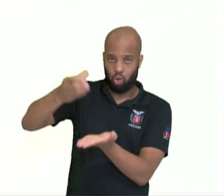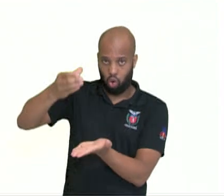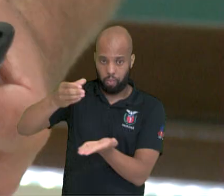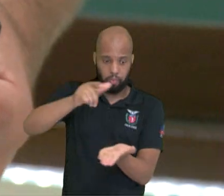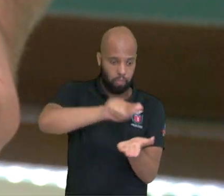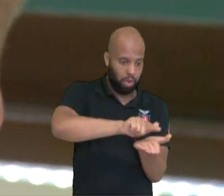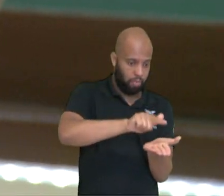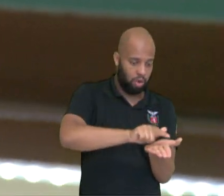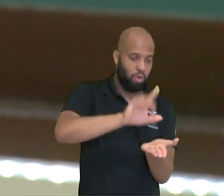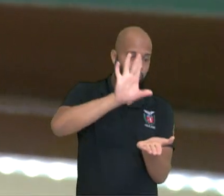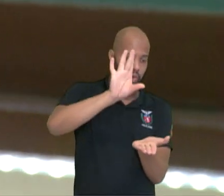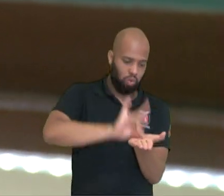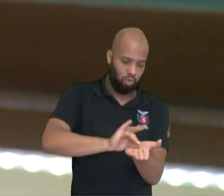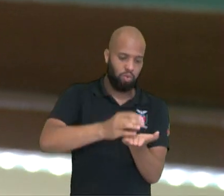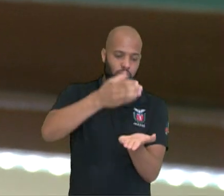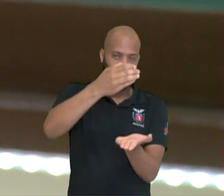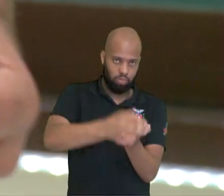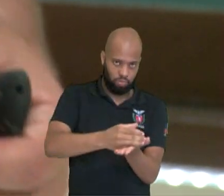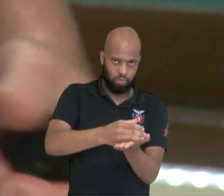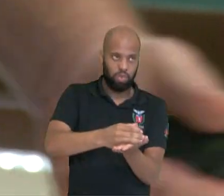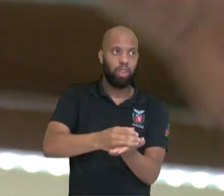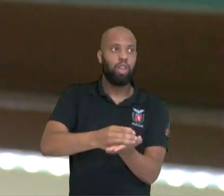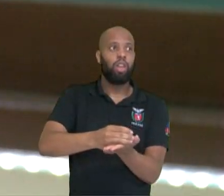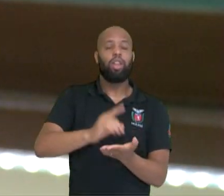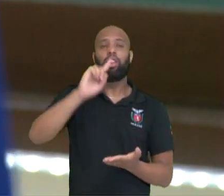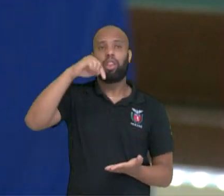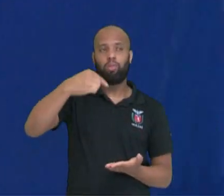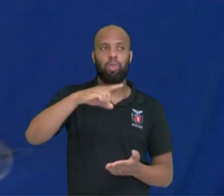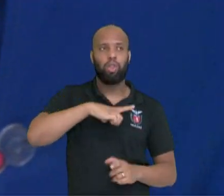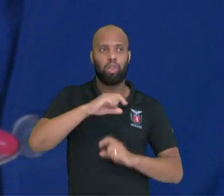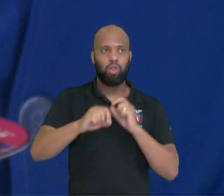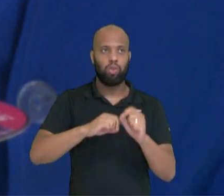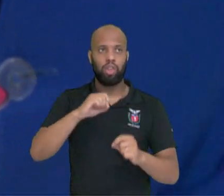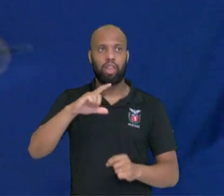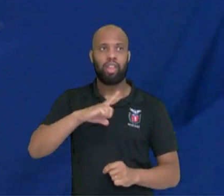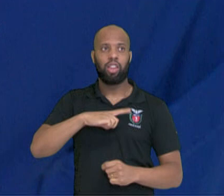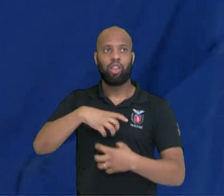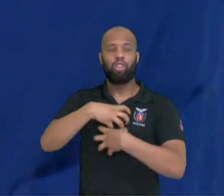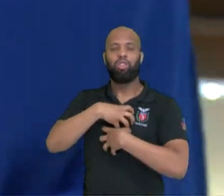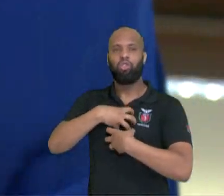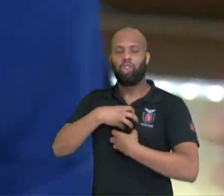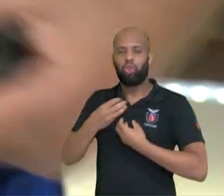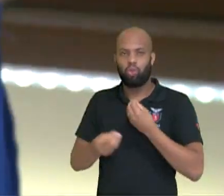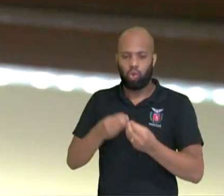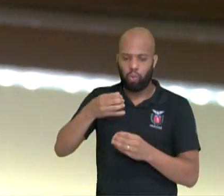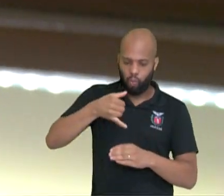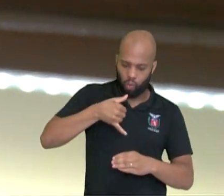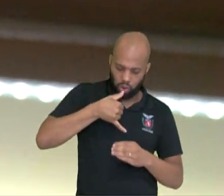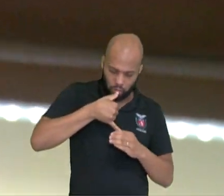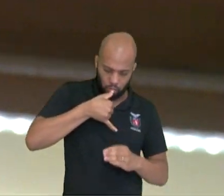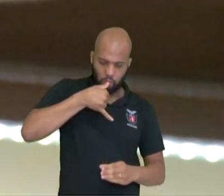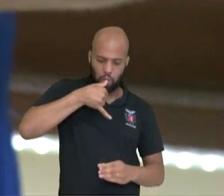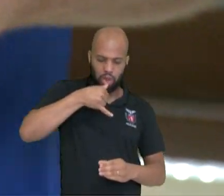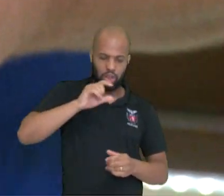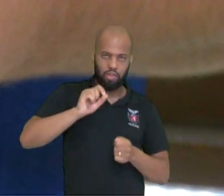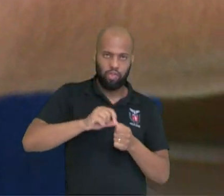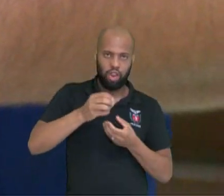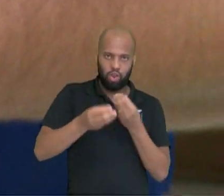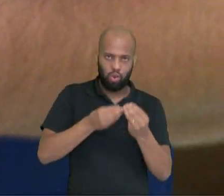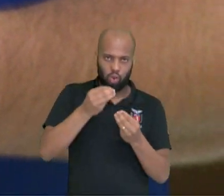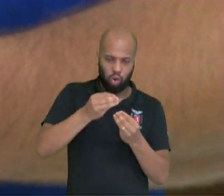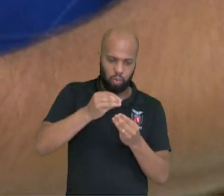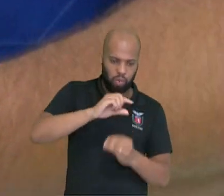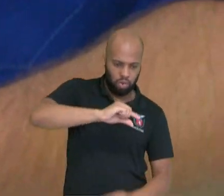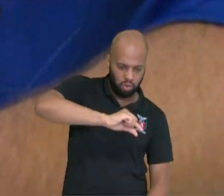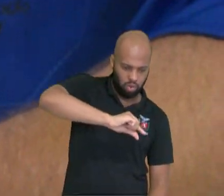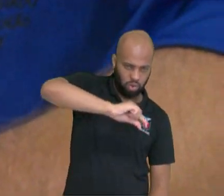plataforma. Na hora de pegar os canudos, tá? Você vai ter que inserir um canudo no outro, né? E formar uma espécie de L. Não